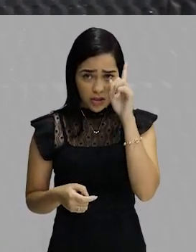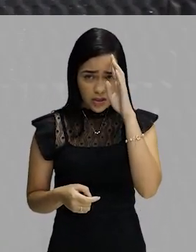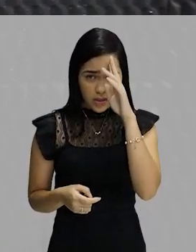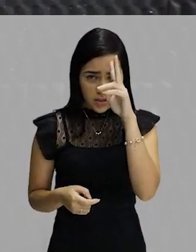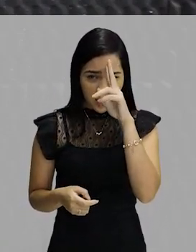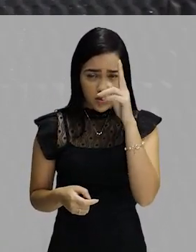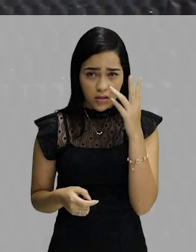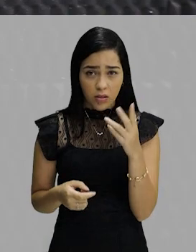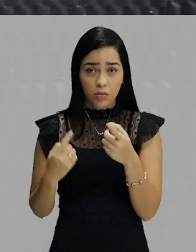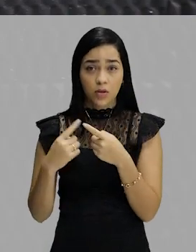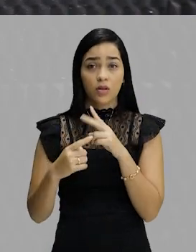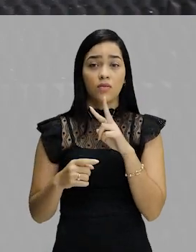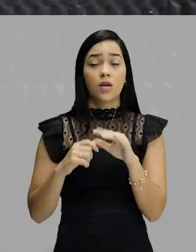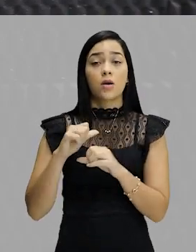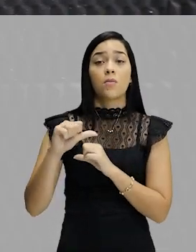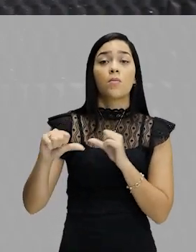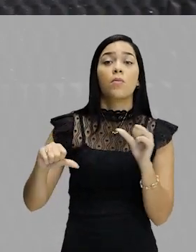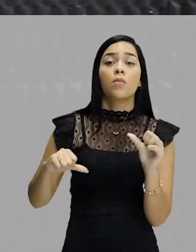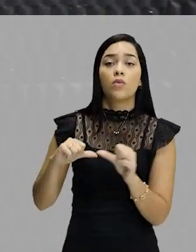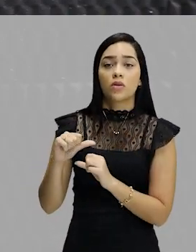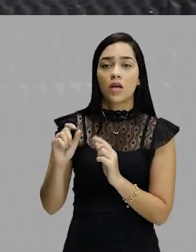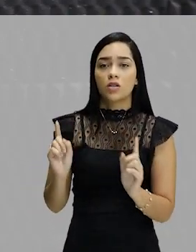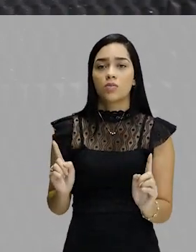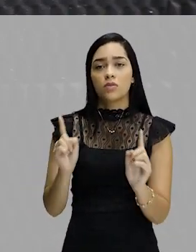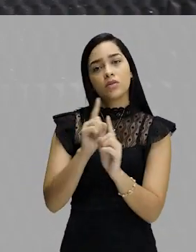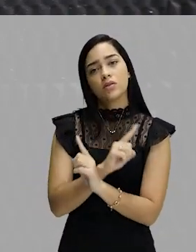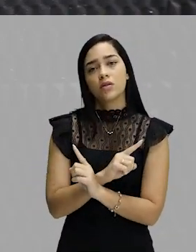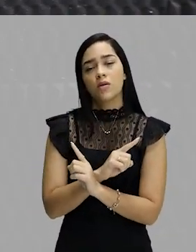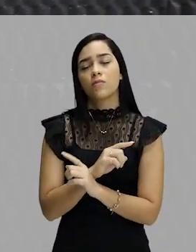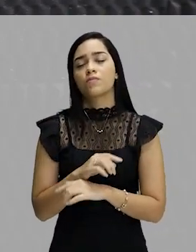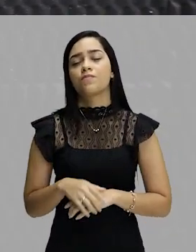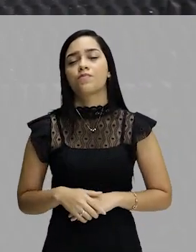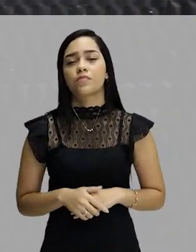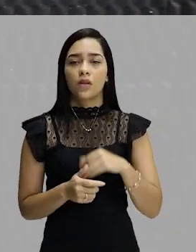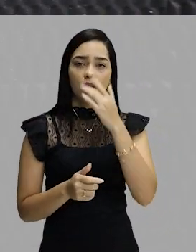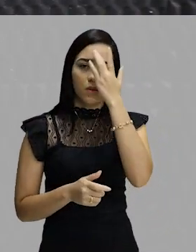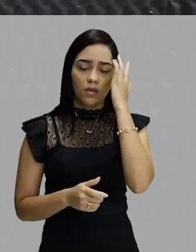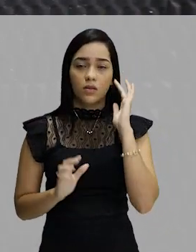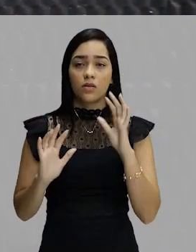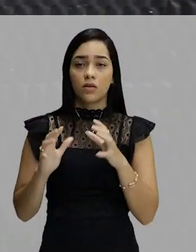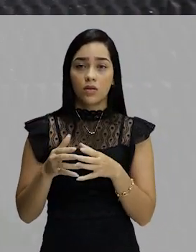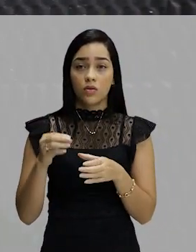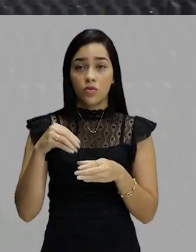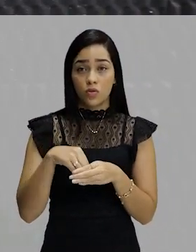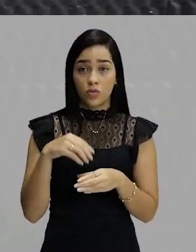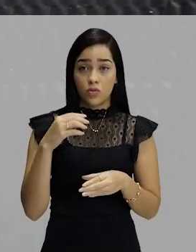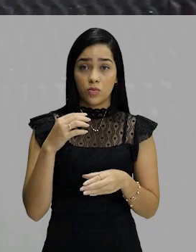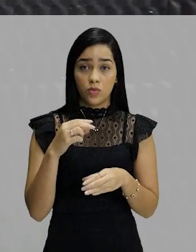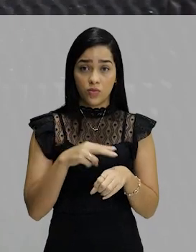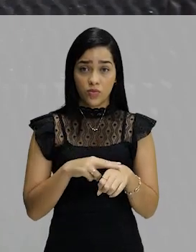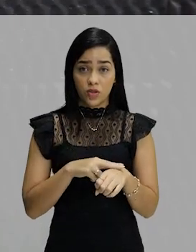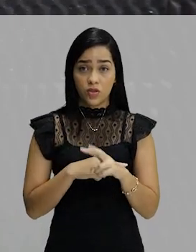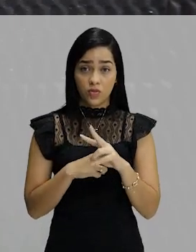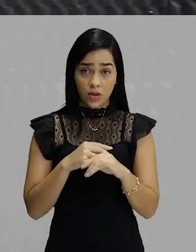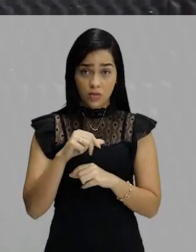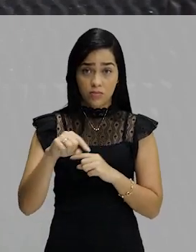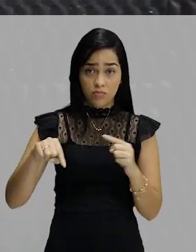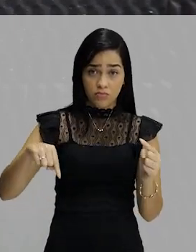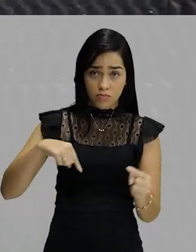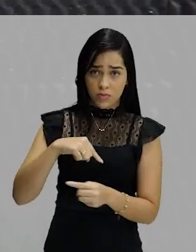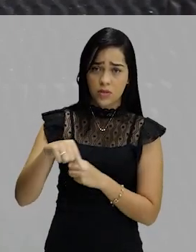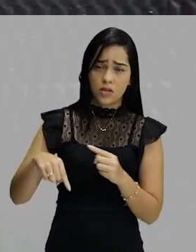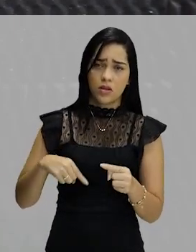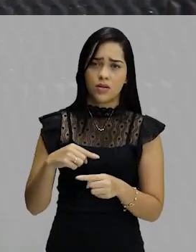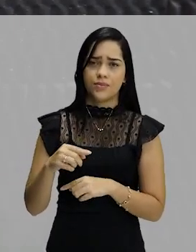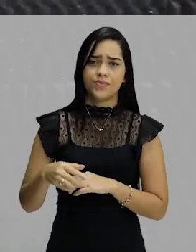fatorial? Porque eles vão mudar de posição aqui. As pessoas, dentro das pessoas de camisa verde, tem 3 que vão girar, vão